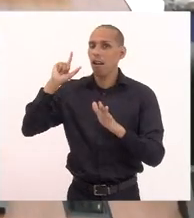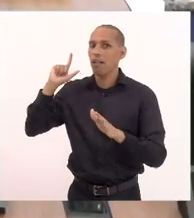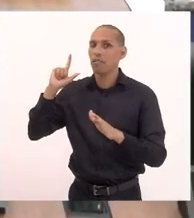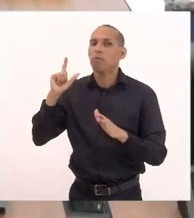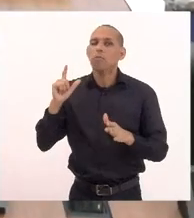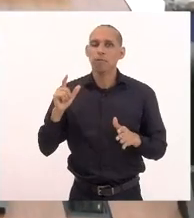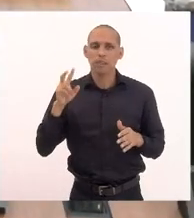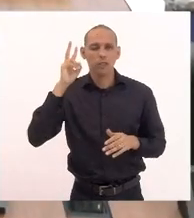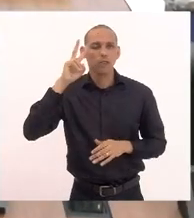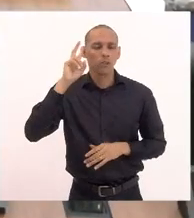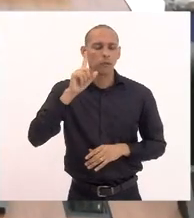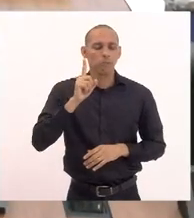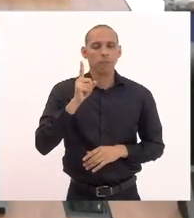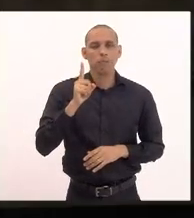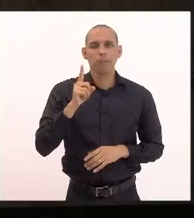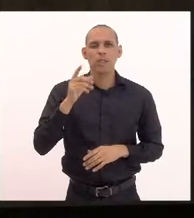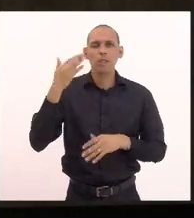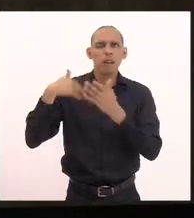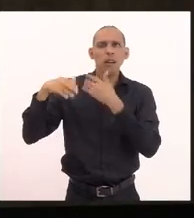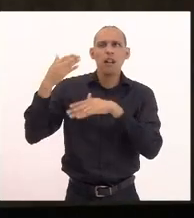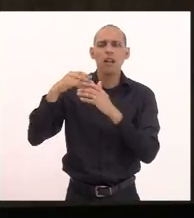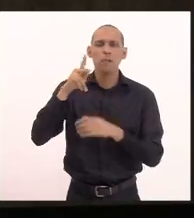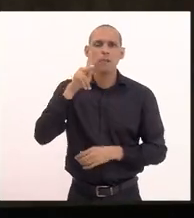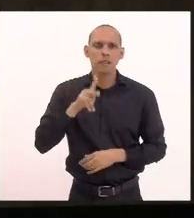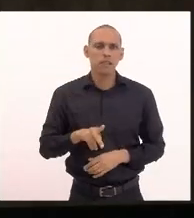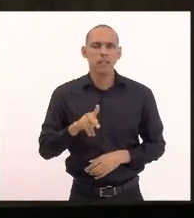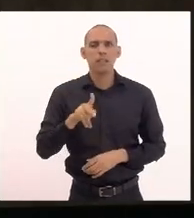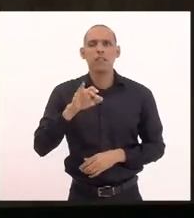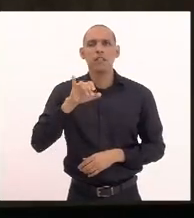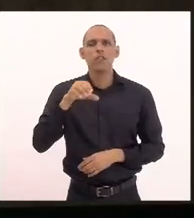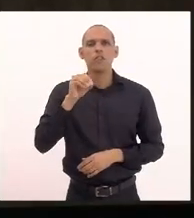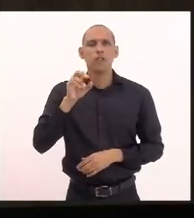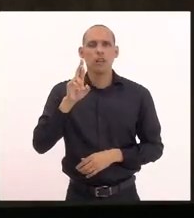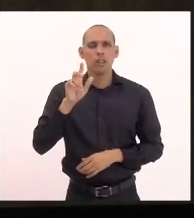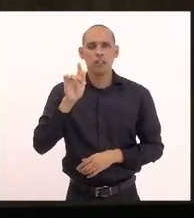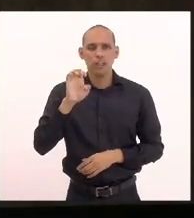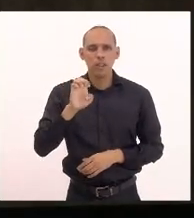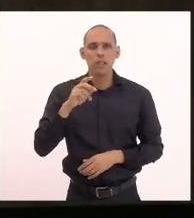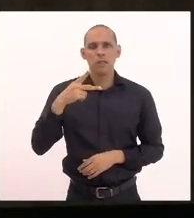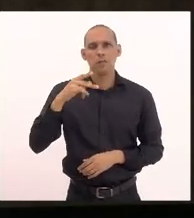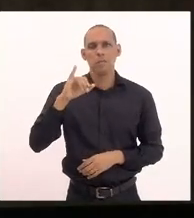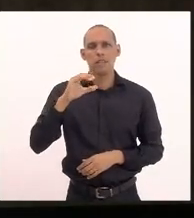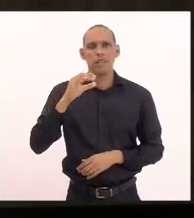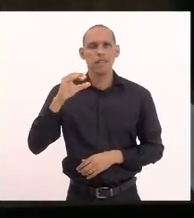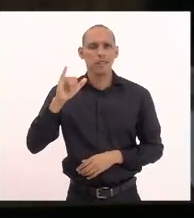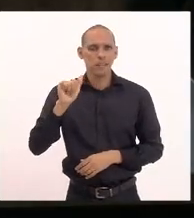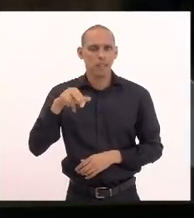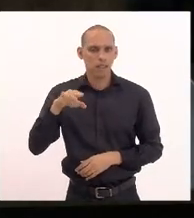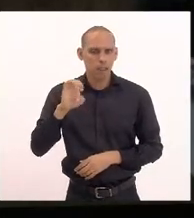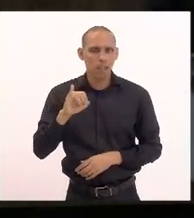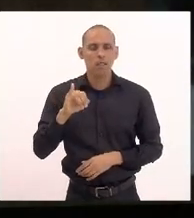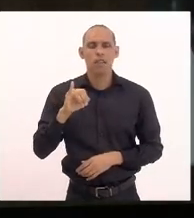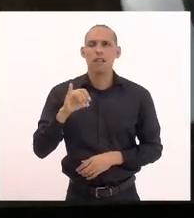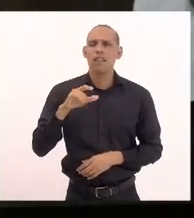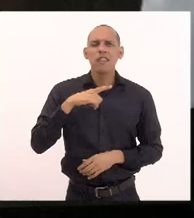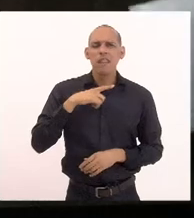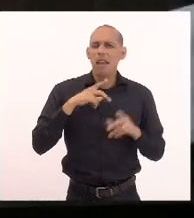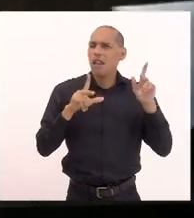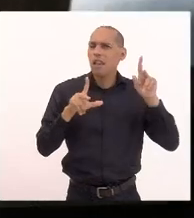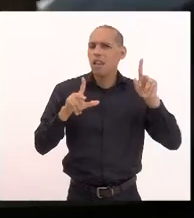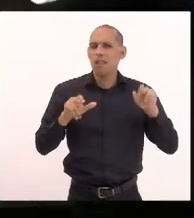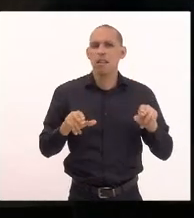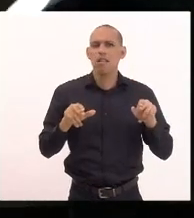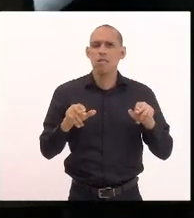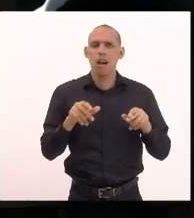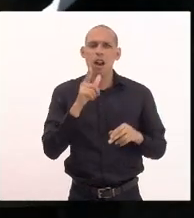Na época da presidência, deputado Jorge Pisciani, teve uma tragédia na Zona Oeste, do mesmo quilate, transbordamento de todos